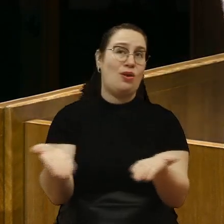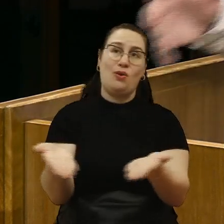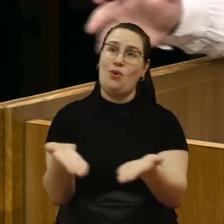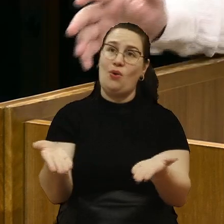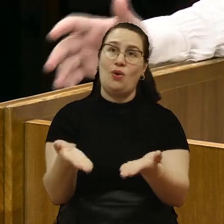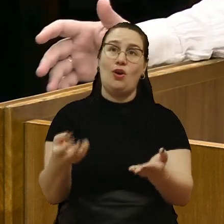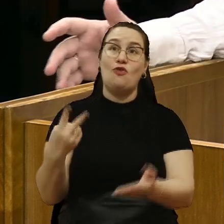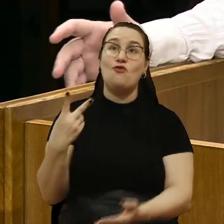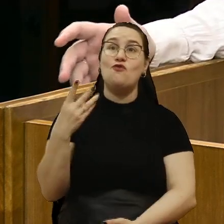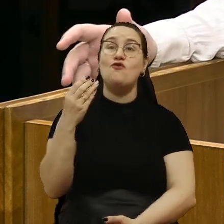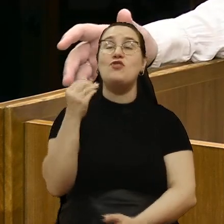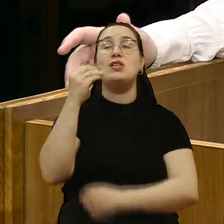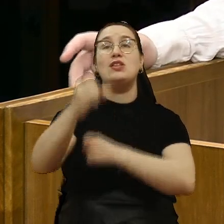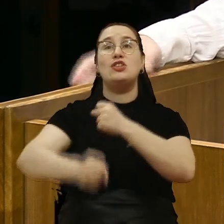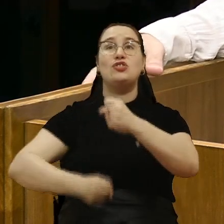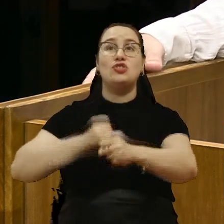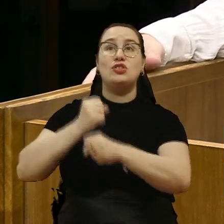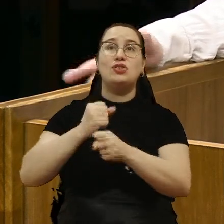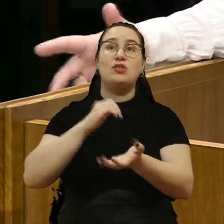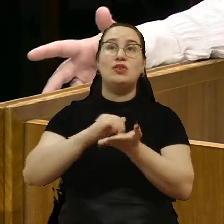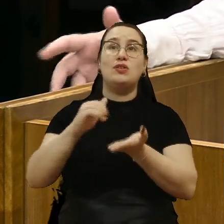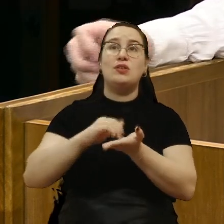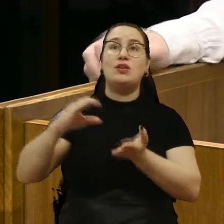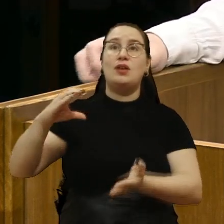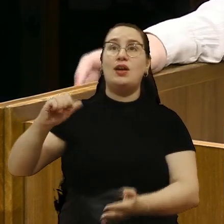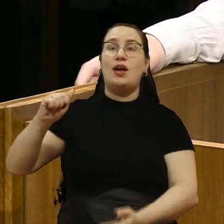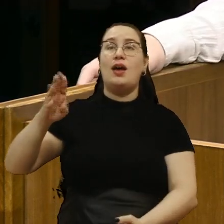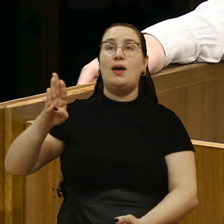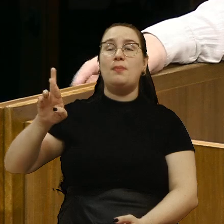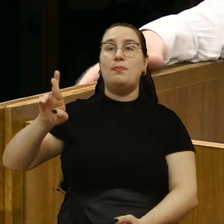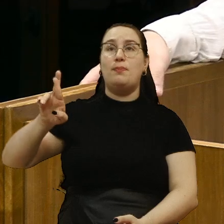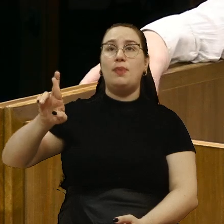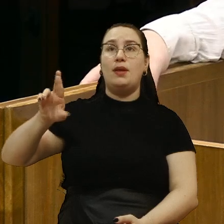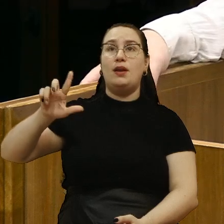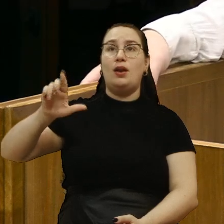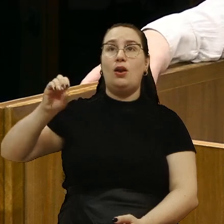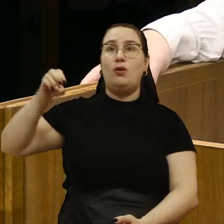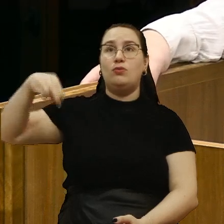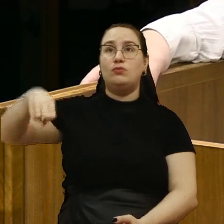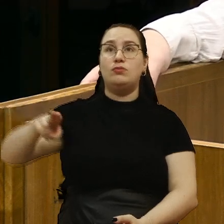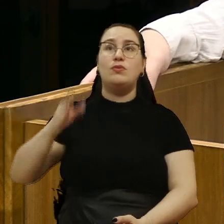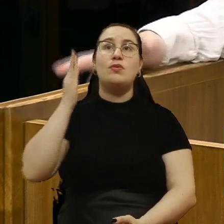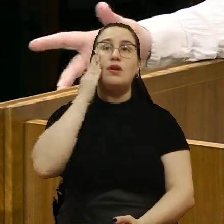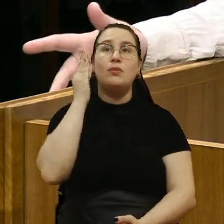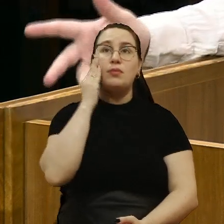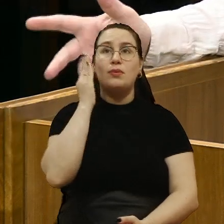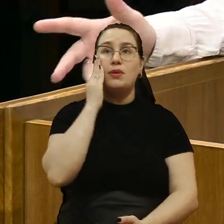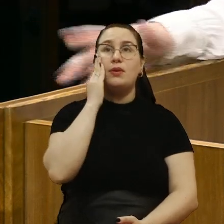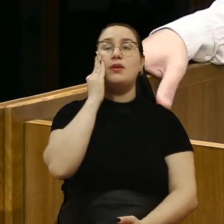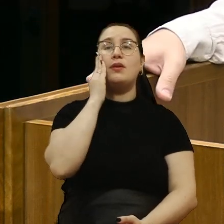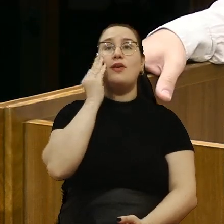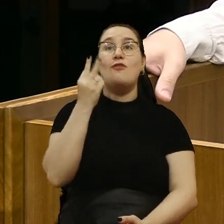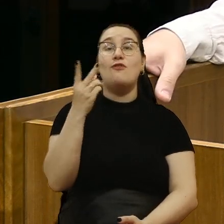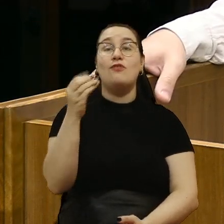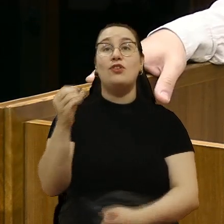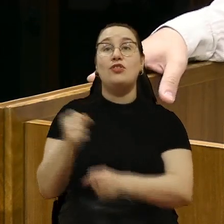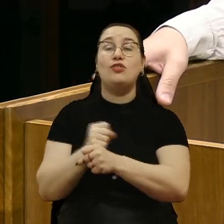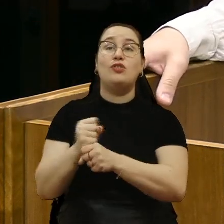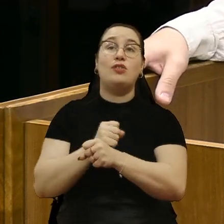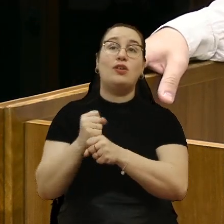Fazem 20 anos que o secretário Caberlon sabia atuar no poder público. 20 anos.